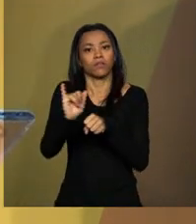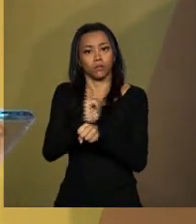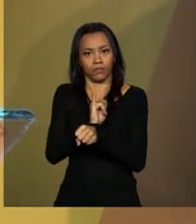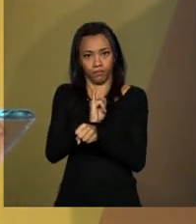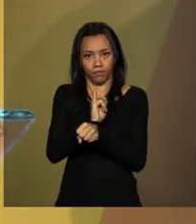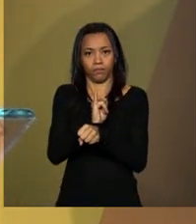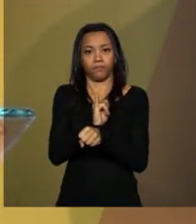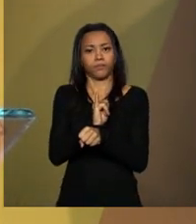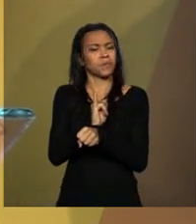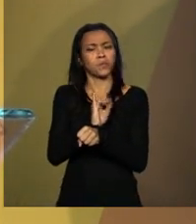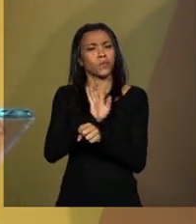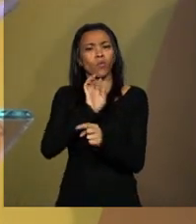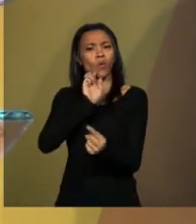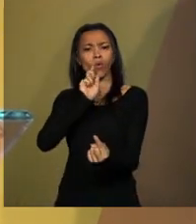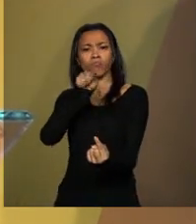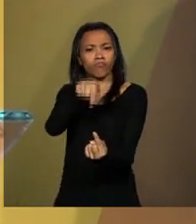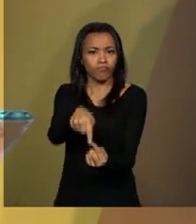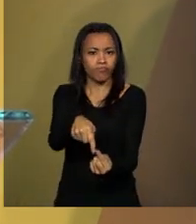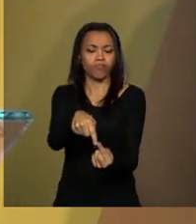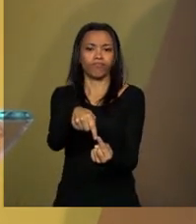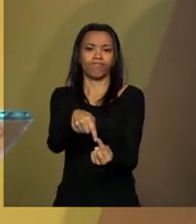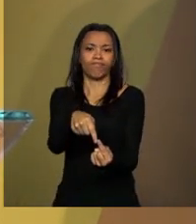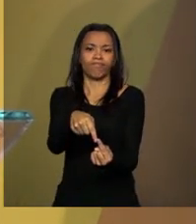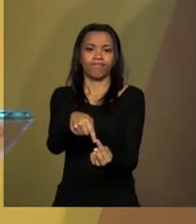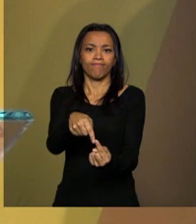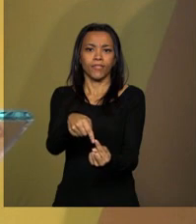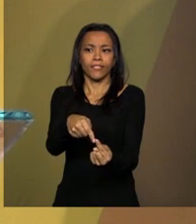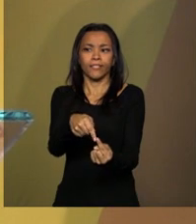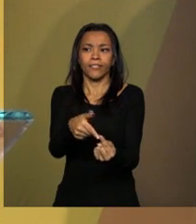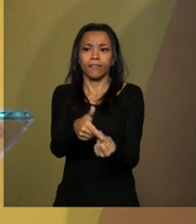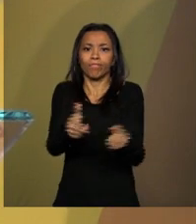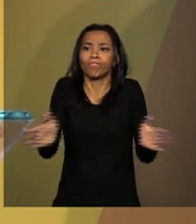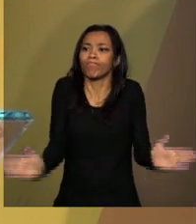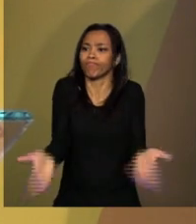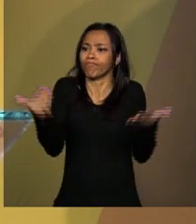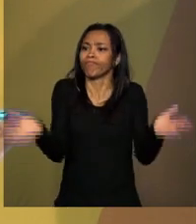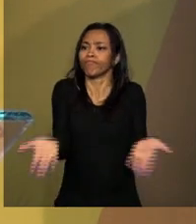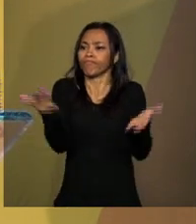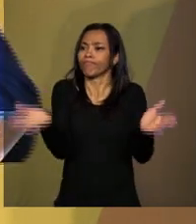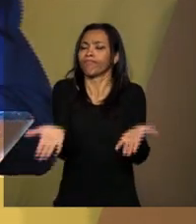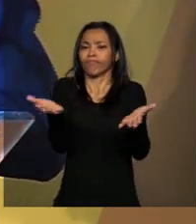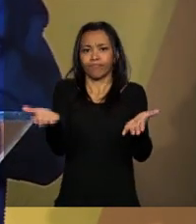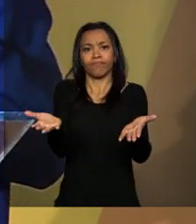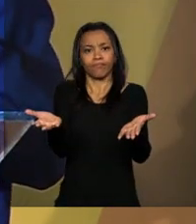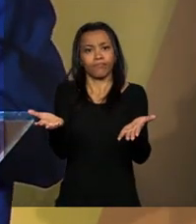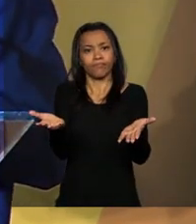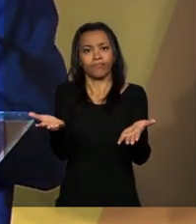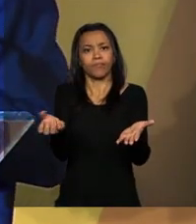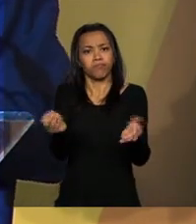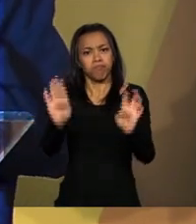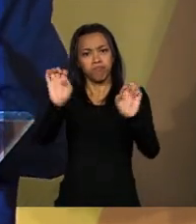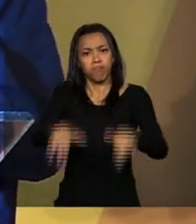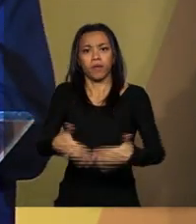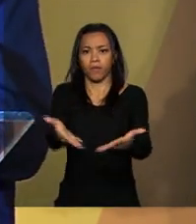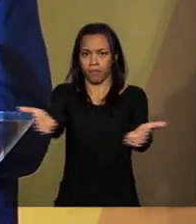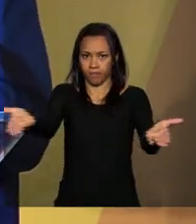estratégia que que cria um incentivo significativo para a emissão desses Deb